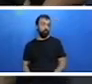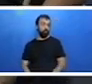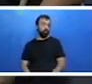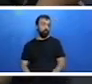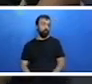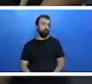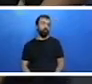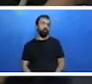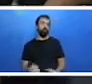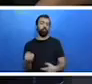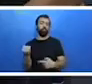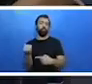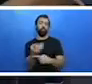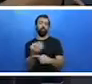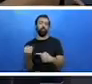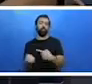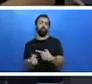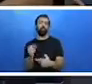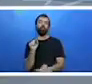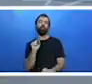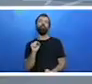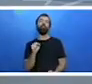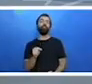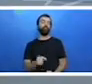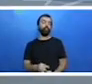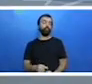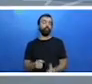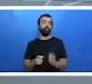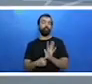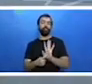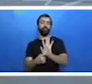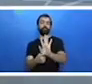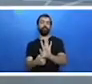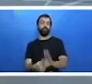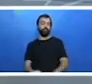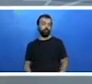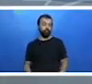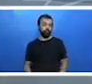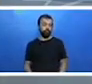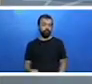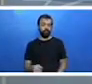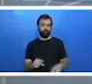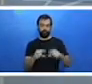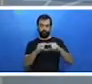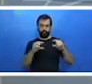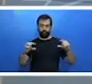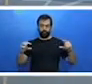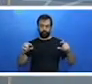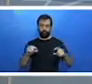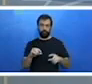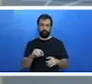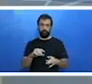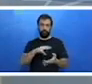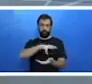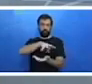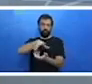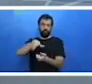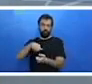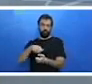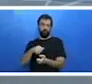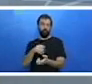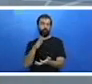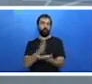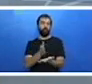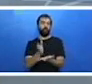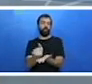Que fração vai representar isso? Vamos relembrar? Eu tenho o meu todo referência. Ele foi dividido